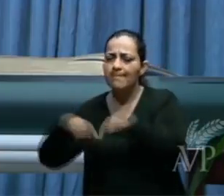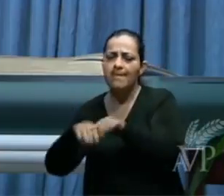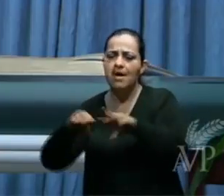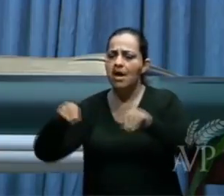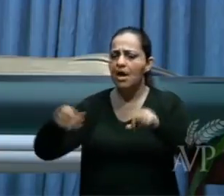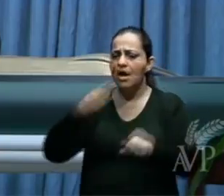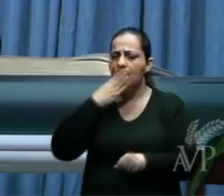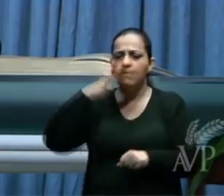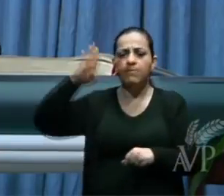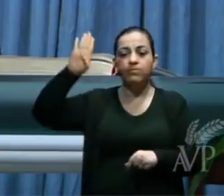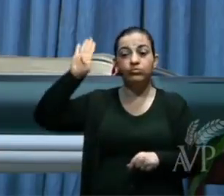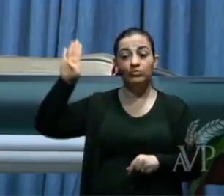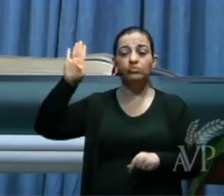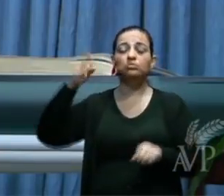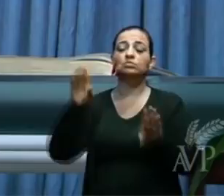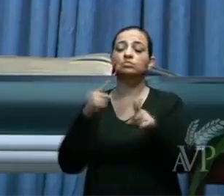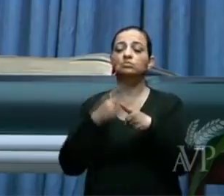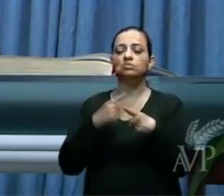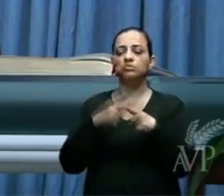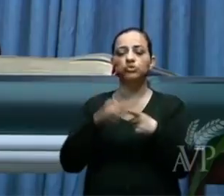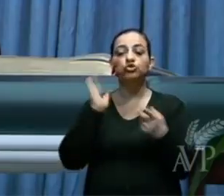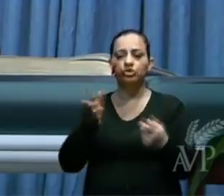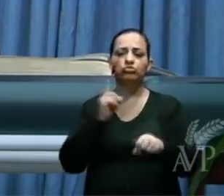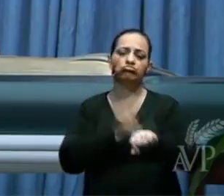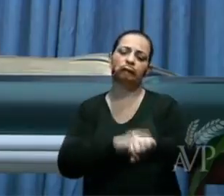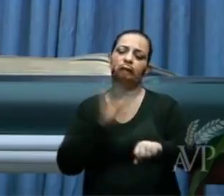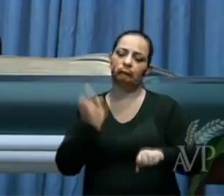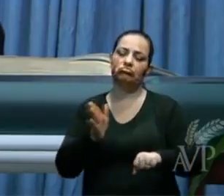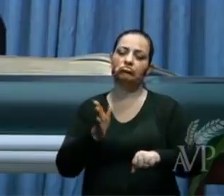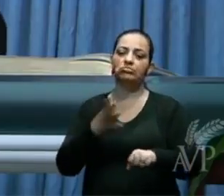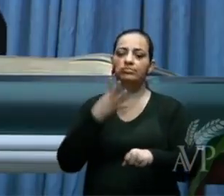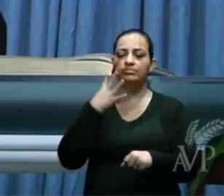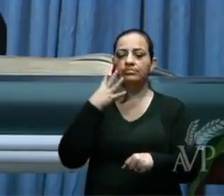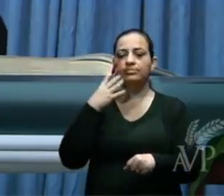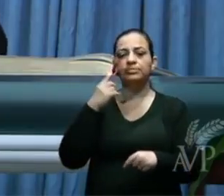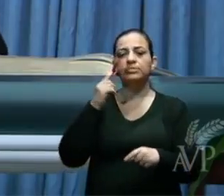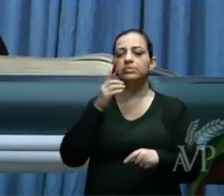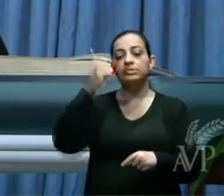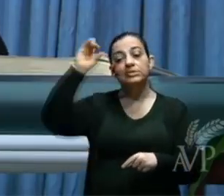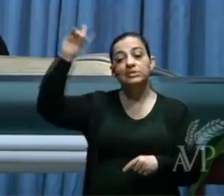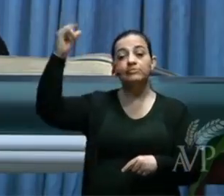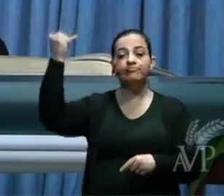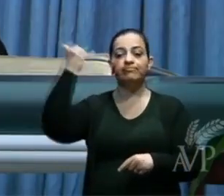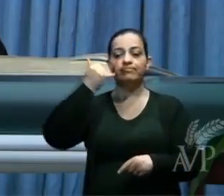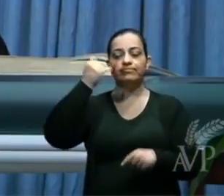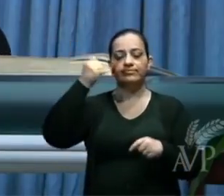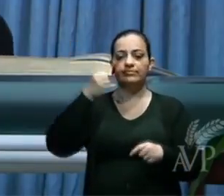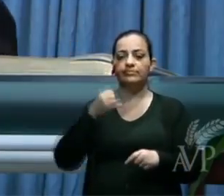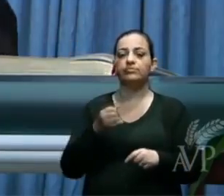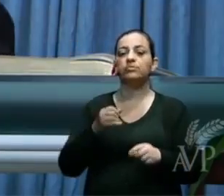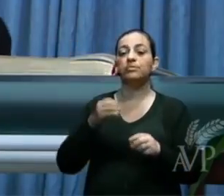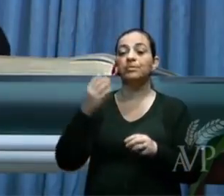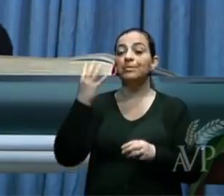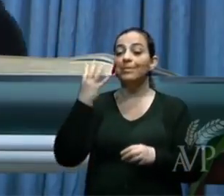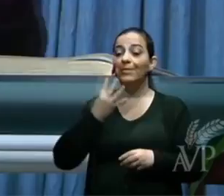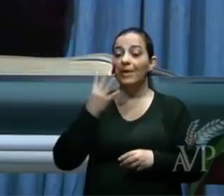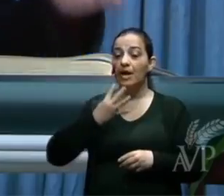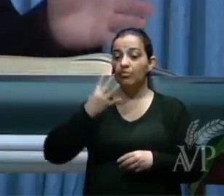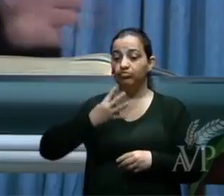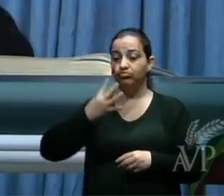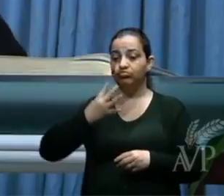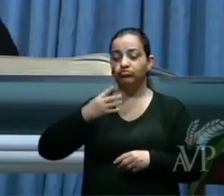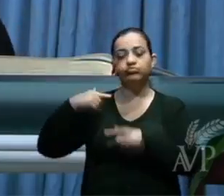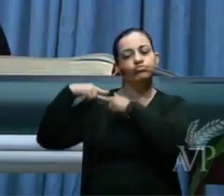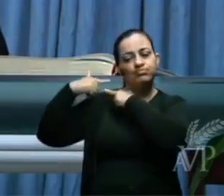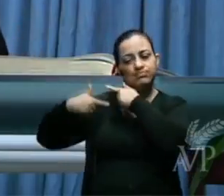porque chegou o tempo a quartas deus disse para abraão isaac e jacó quarta geração